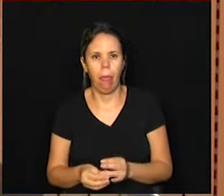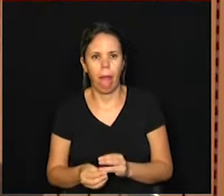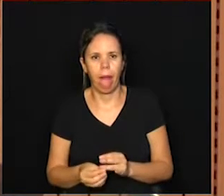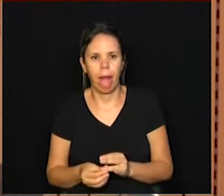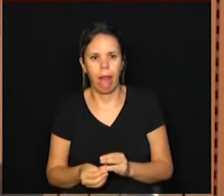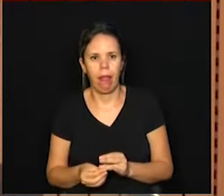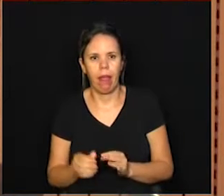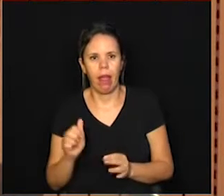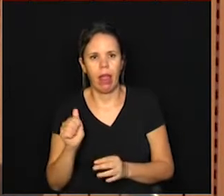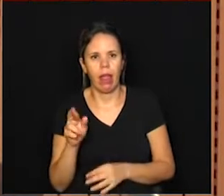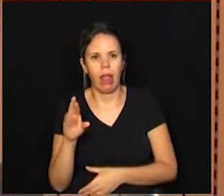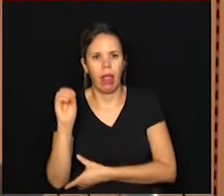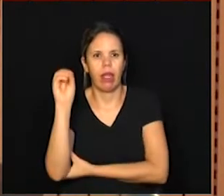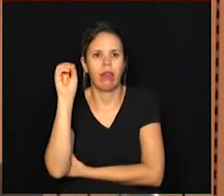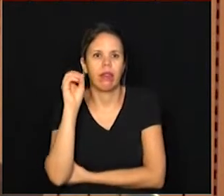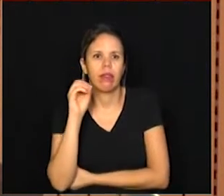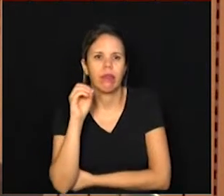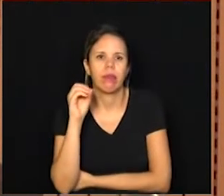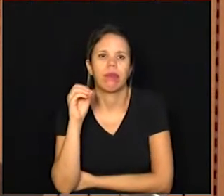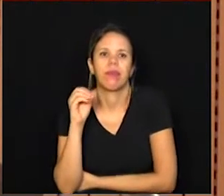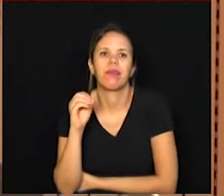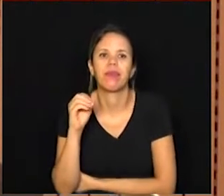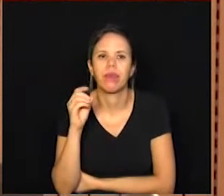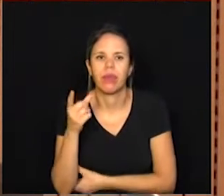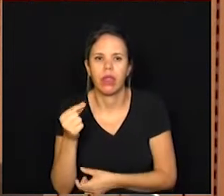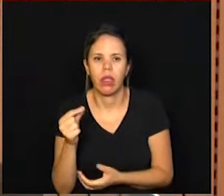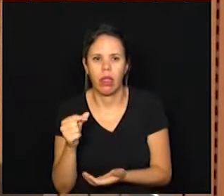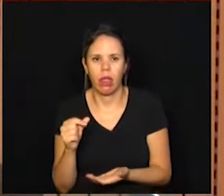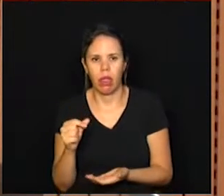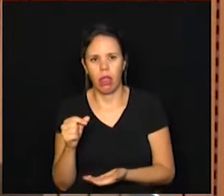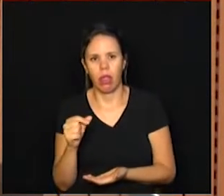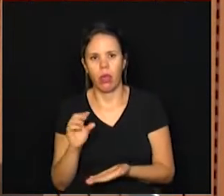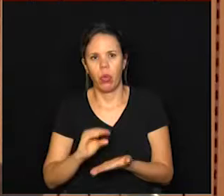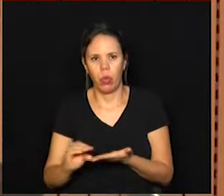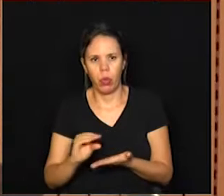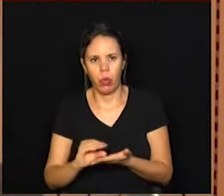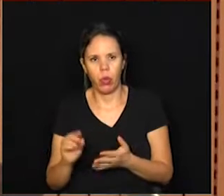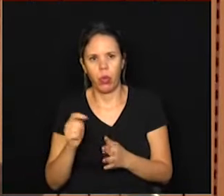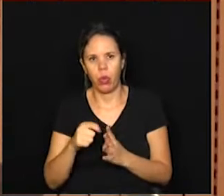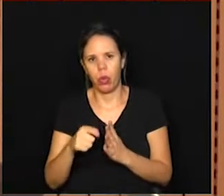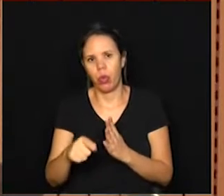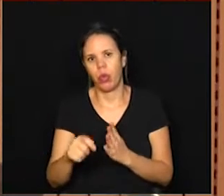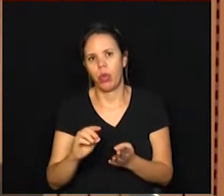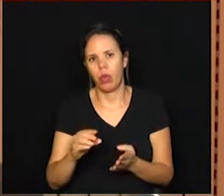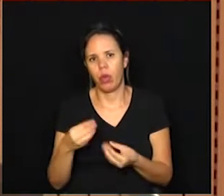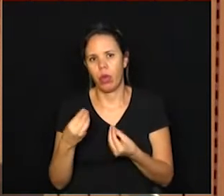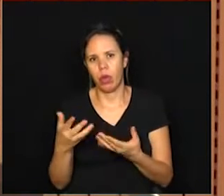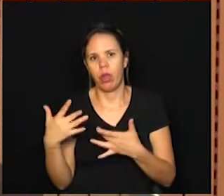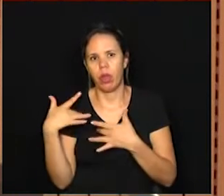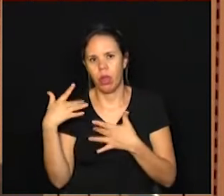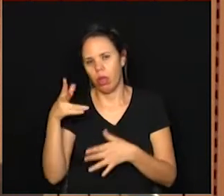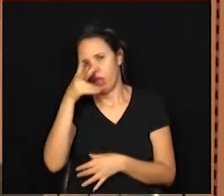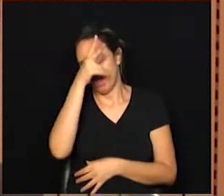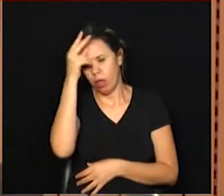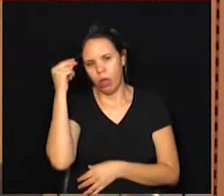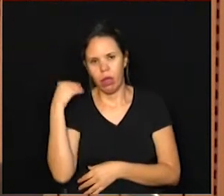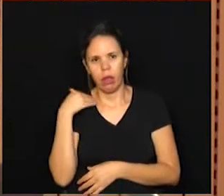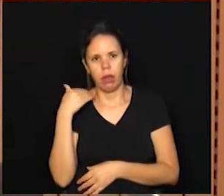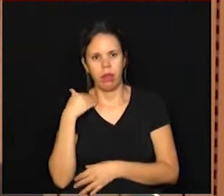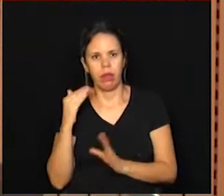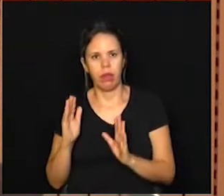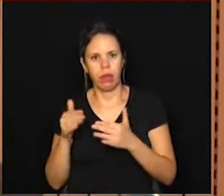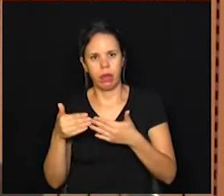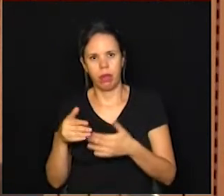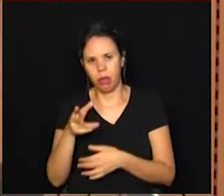de ARO, a antecipação de recursos orçamentários para as prefeituras. Era um banco voltado